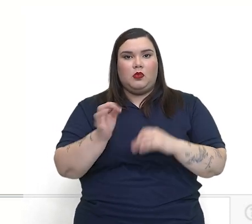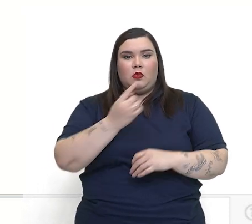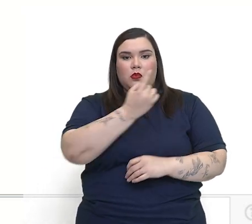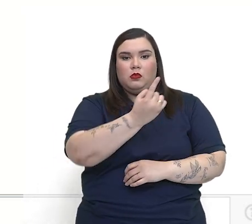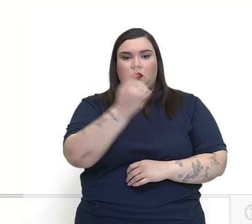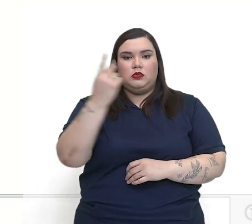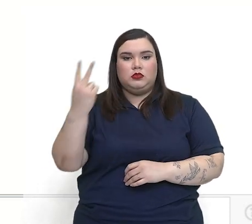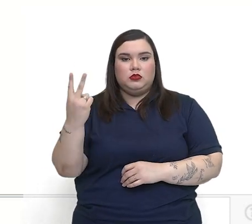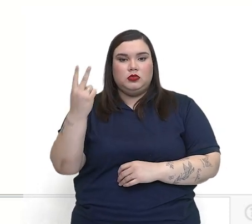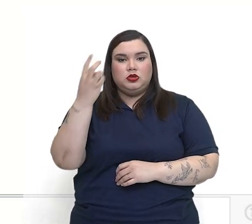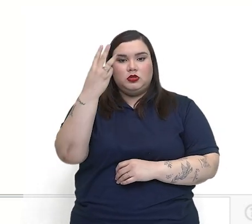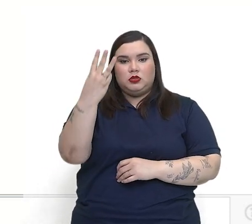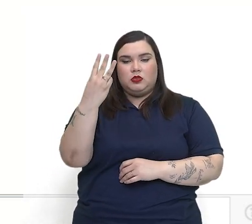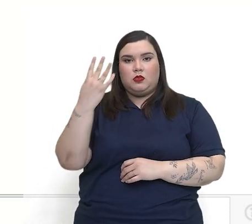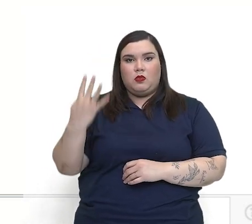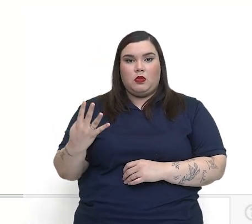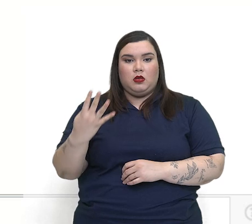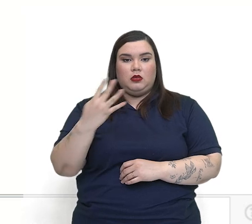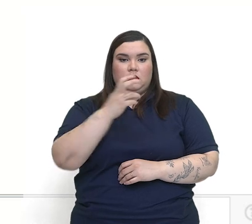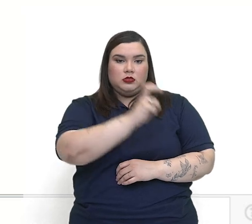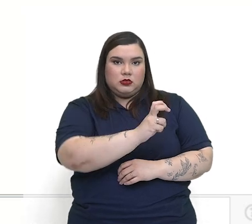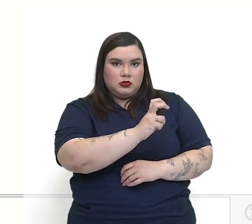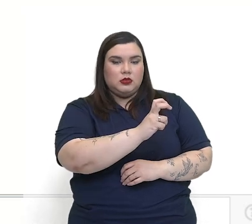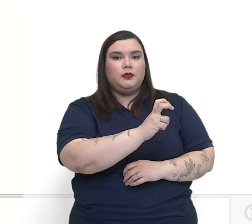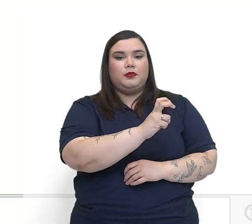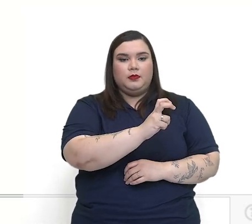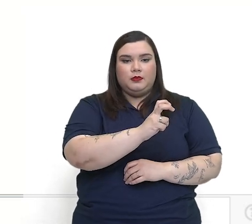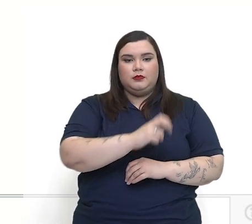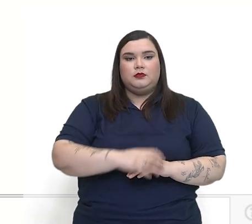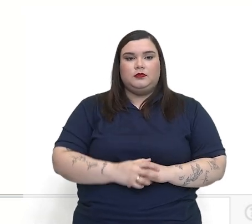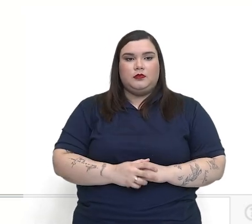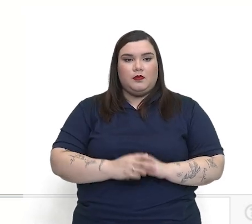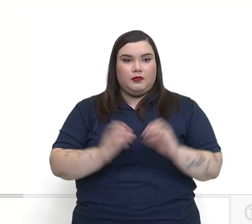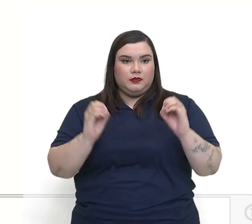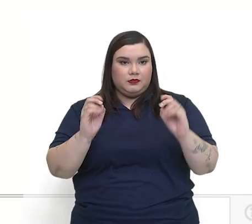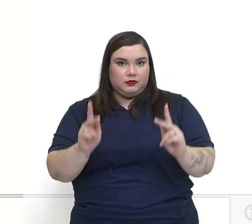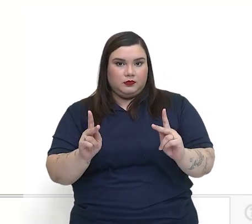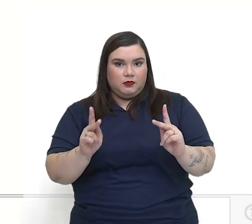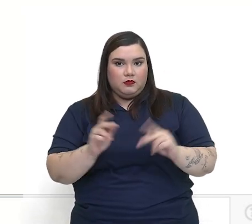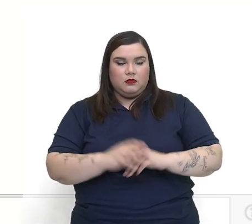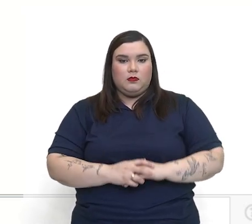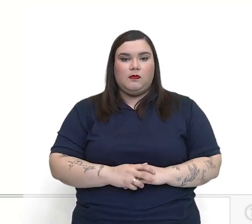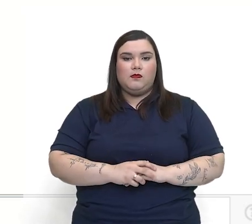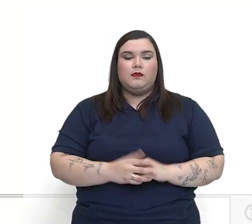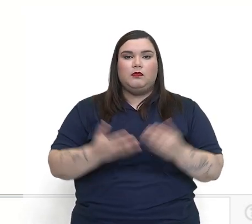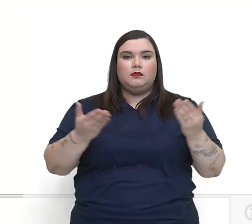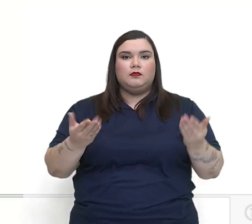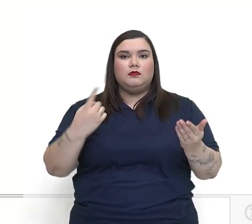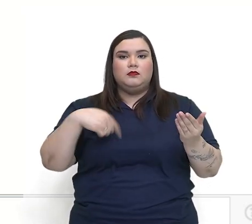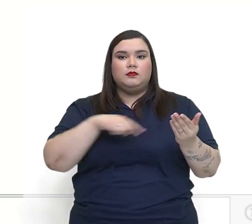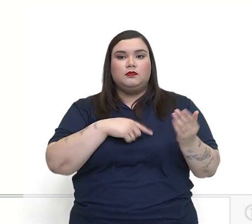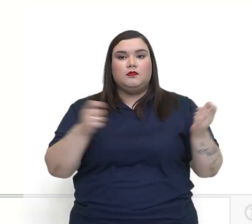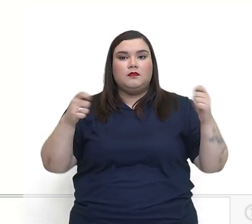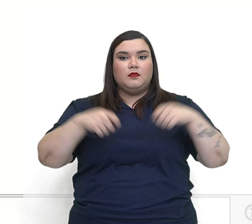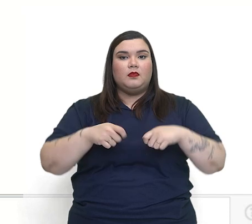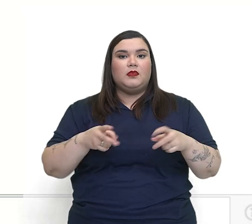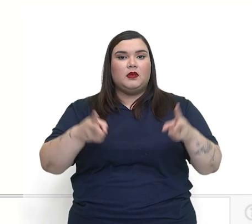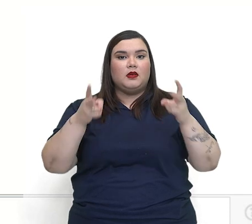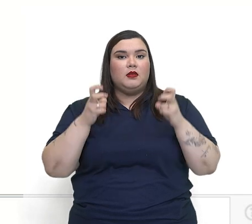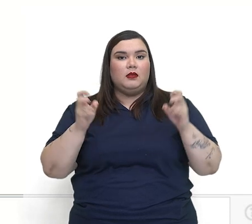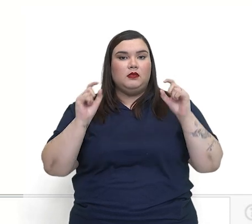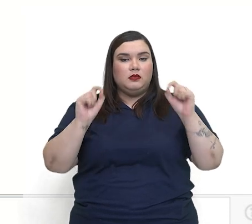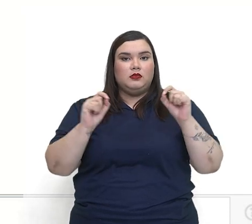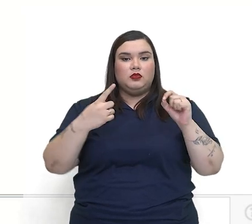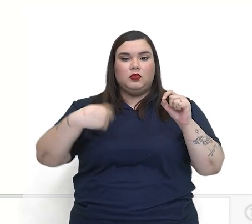certo? 3, 4. E por último essa daqui, 5. E a gente pode observar que à medida